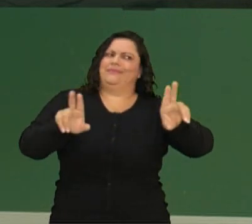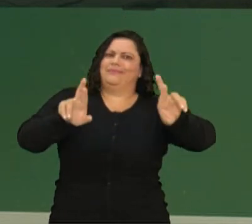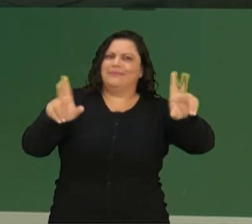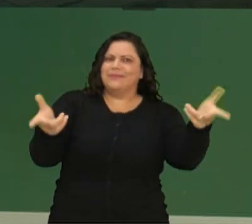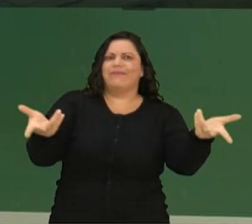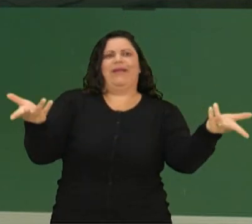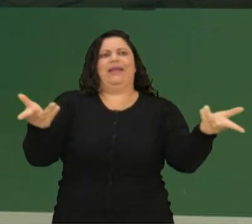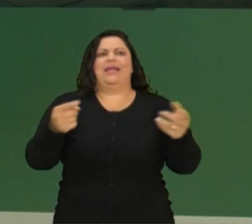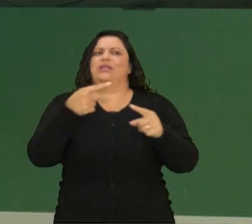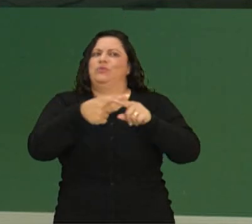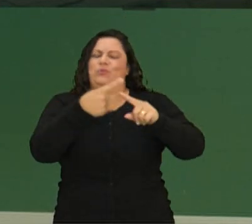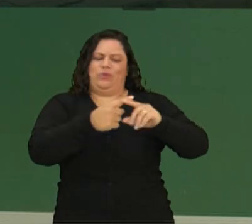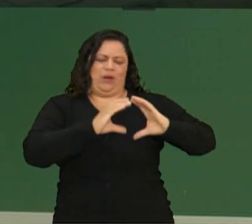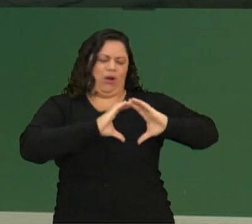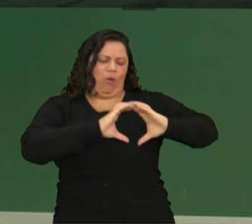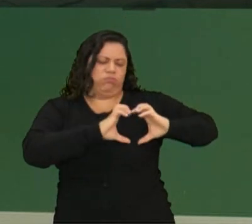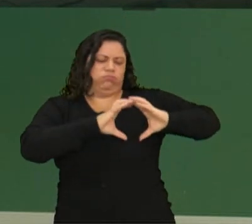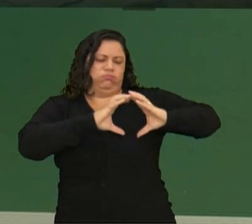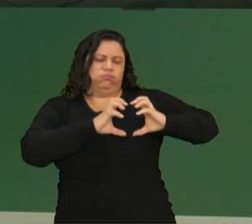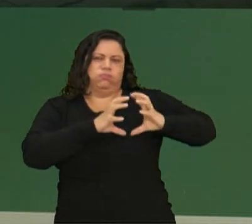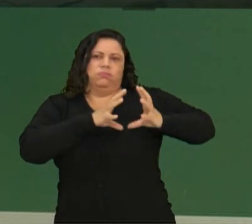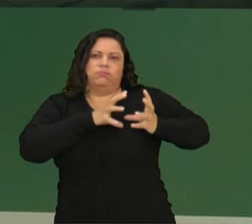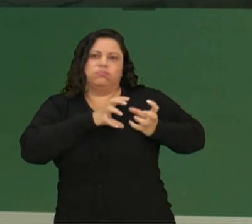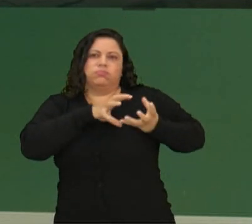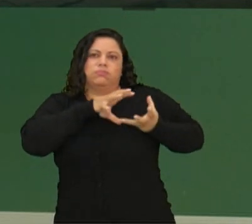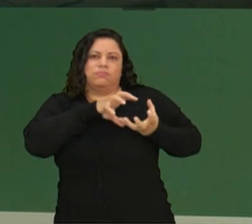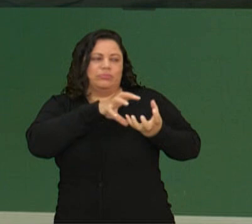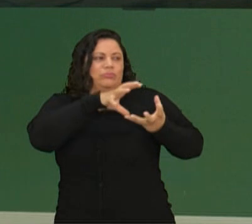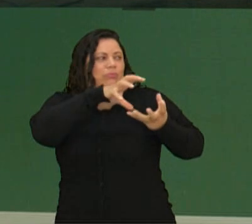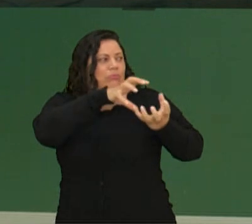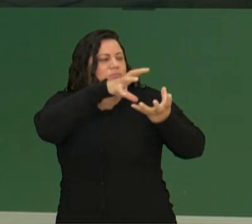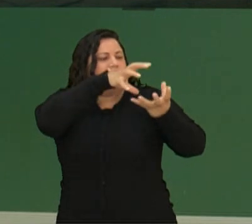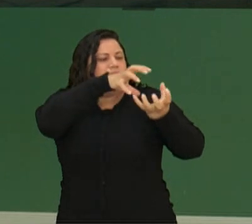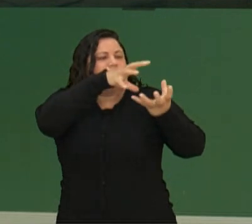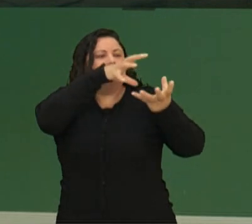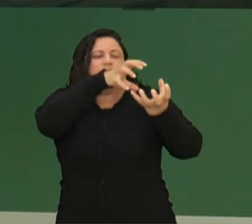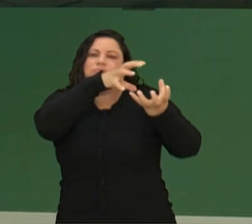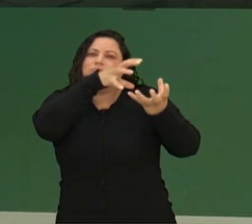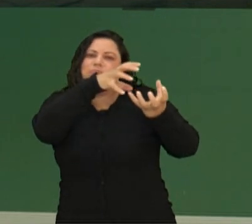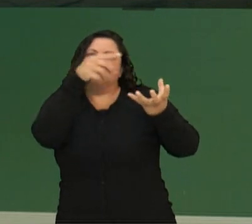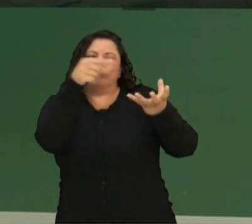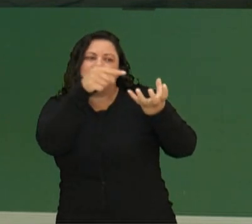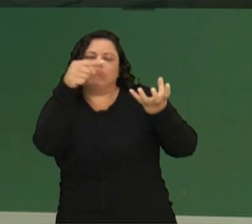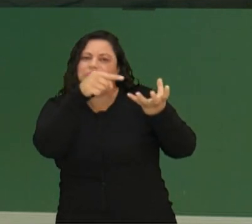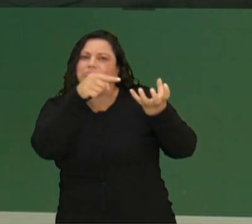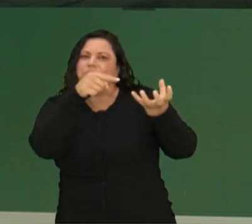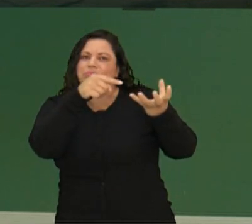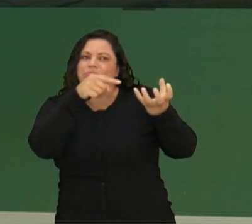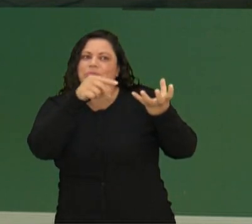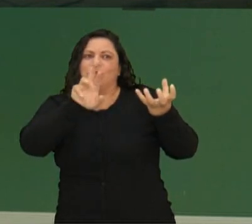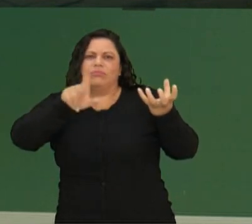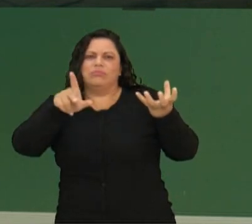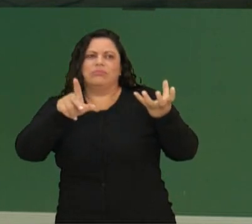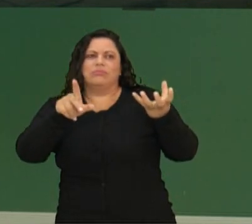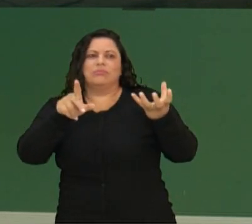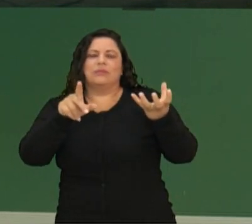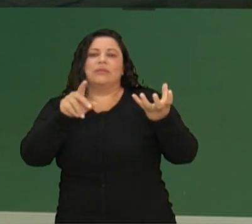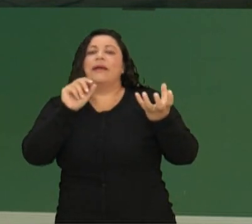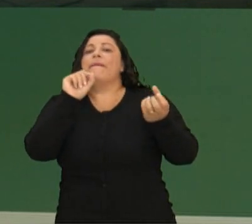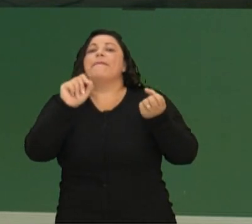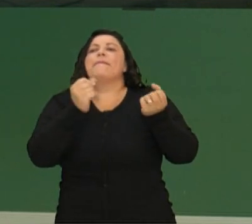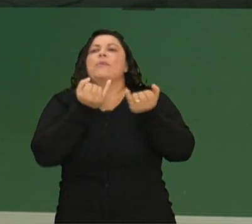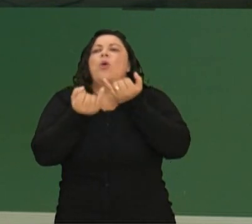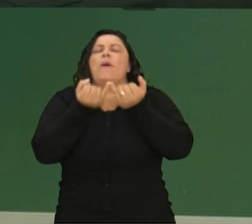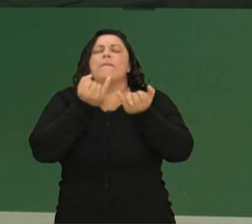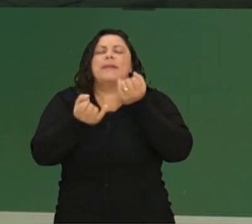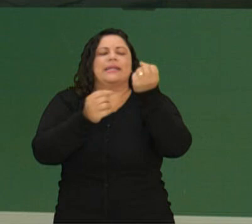que vocês acabaram de ver, tá? Qual é o tamanho do coração? Se sabe? Aproximadamente o tamanho do nosso punho fechado,